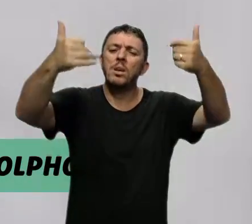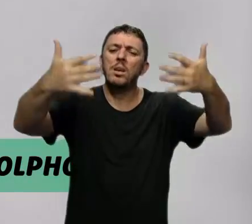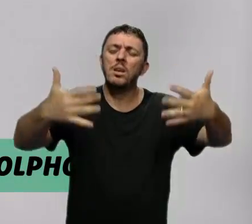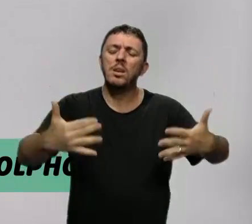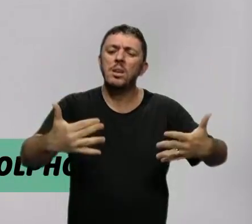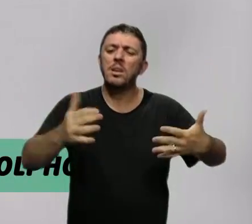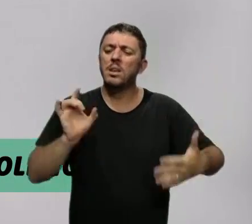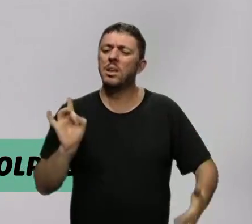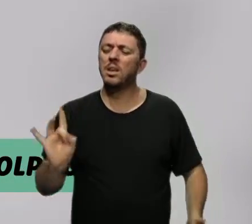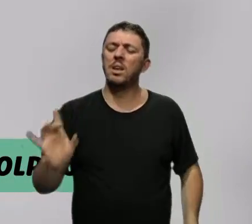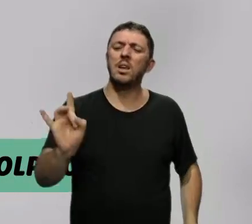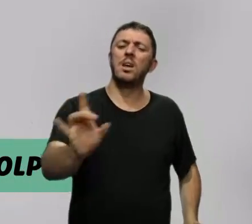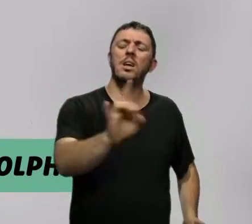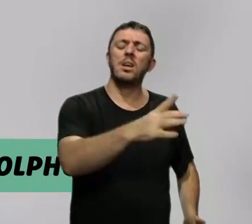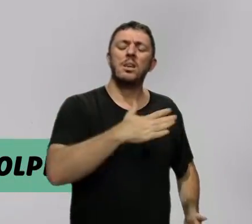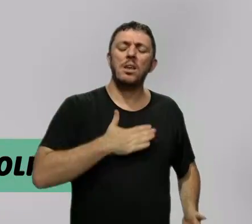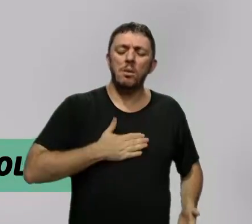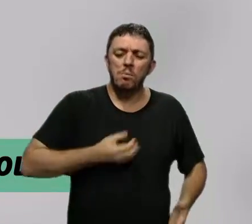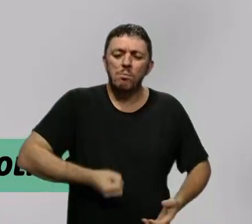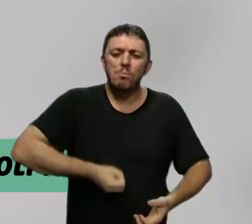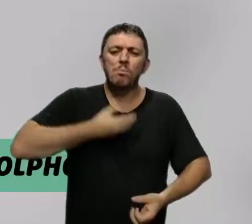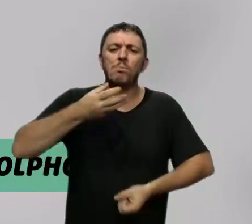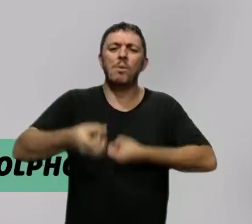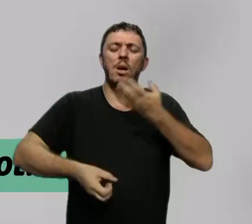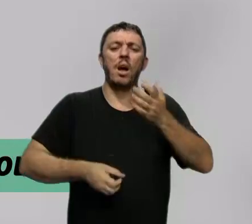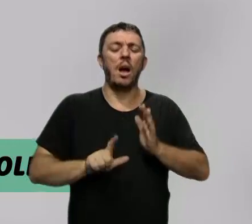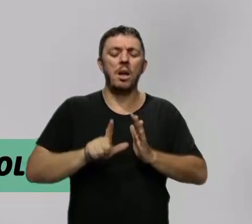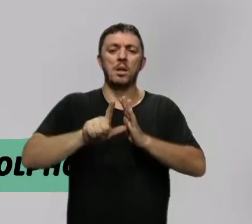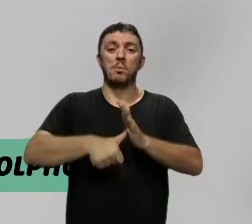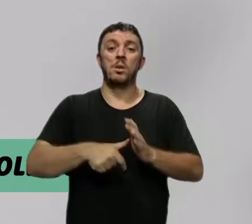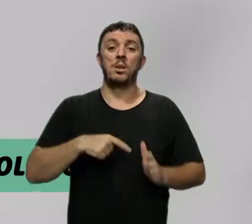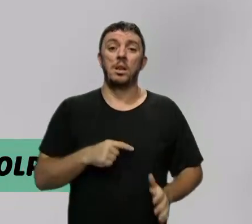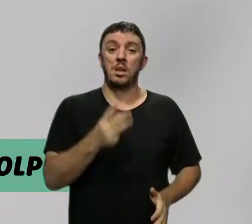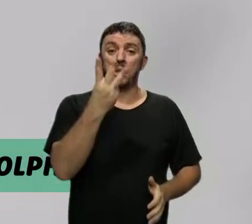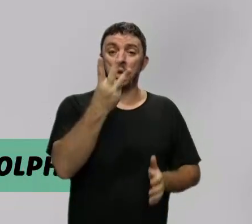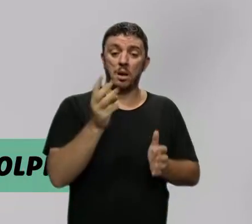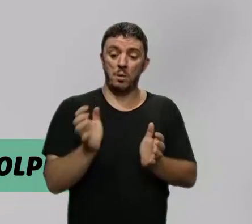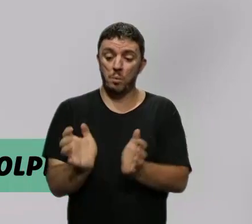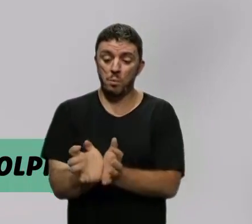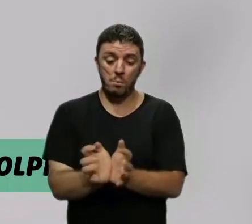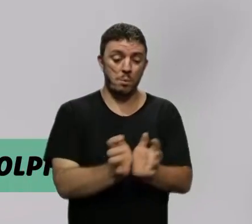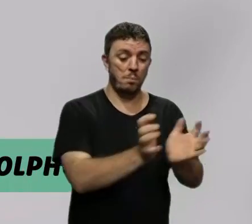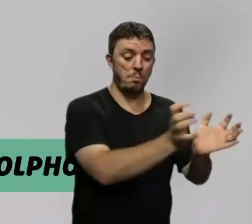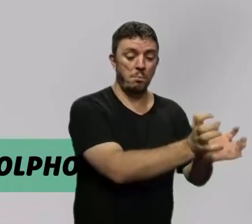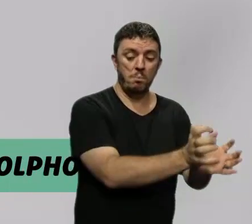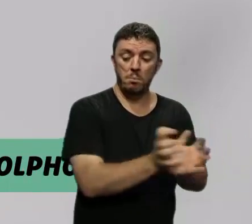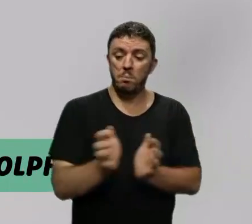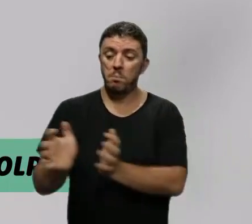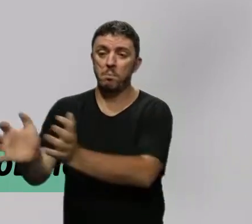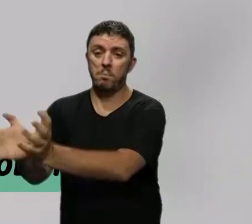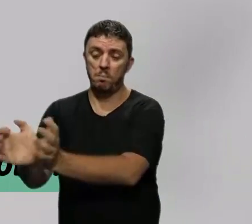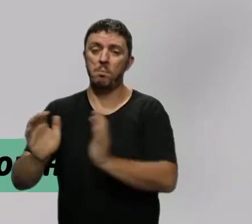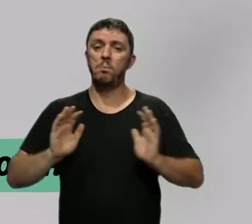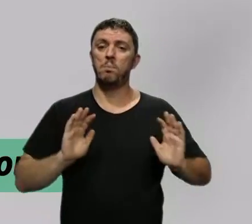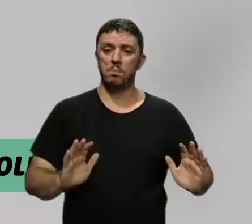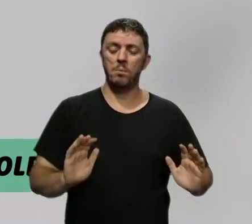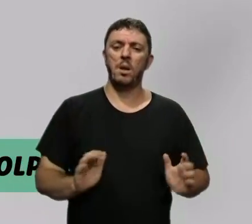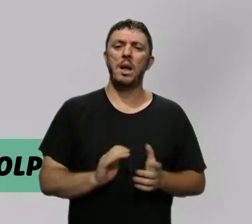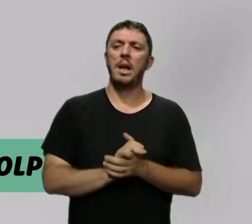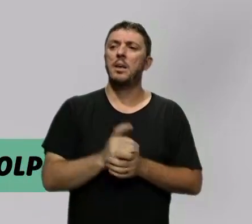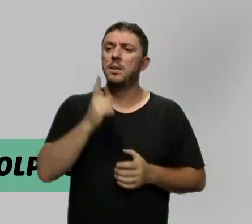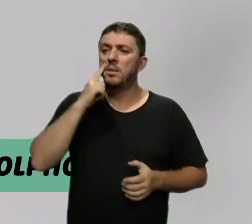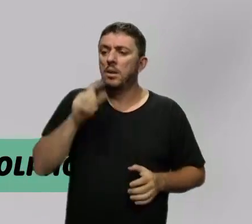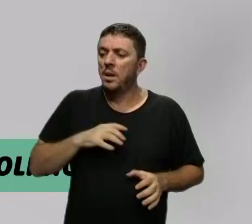nós. Em seguida, nos organizamos em três grupos distintos. Saímos, então, em busca de nossos tesouros, os